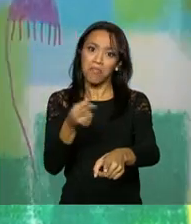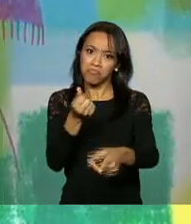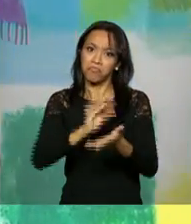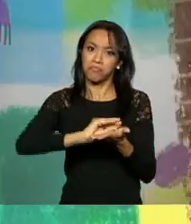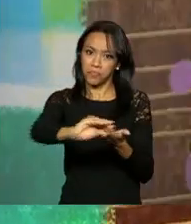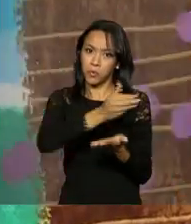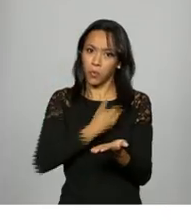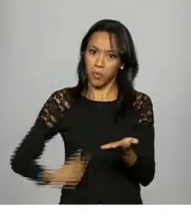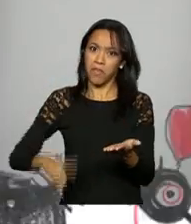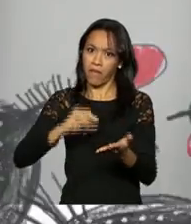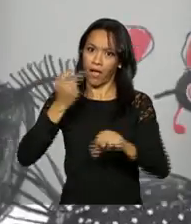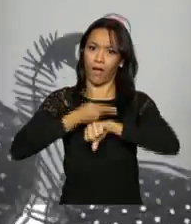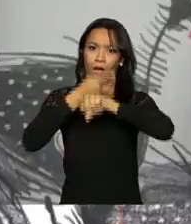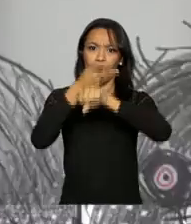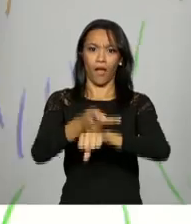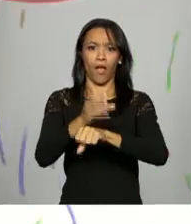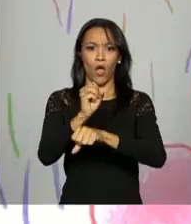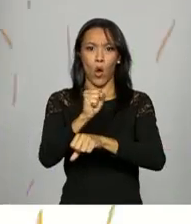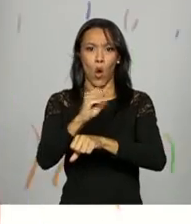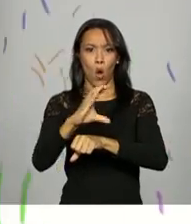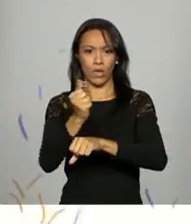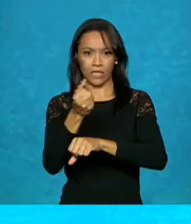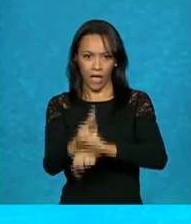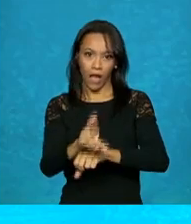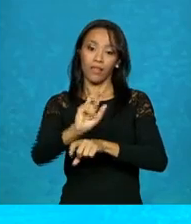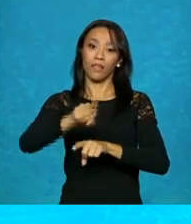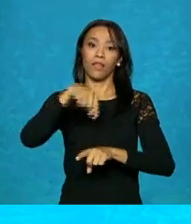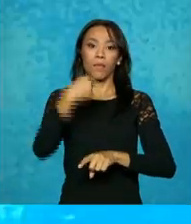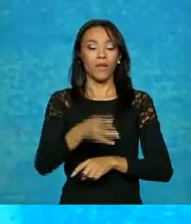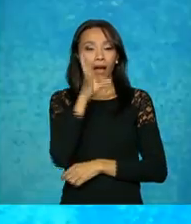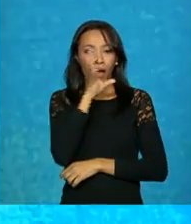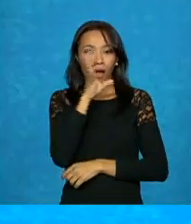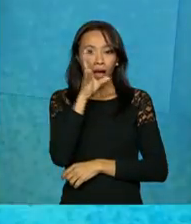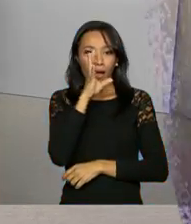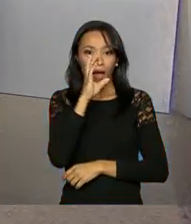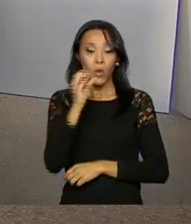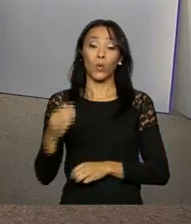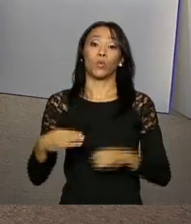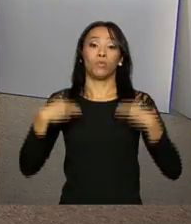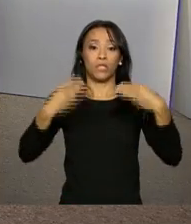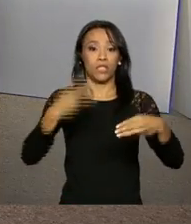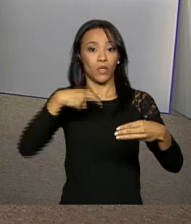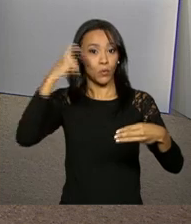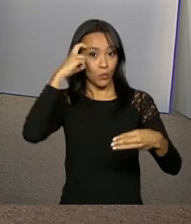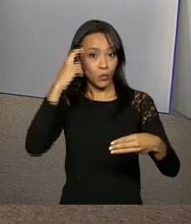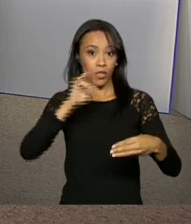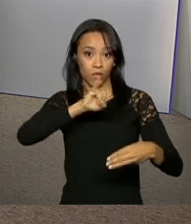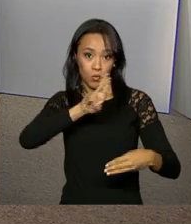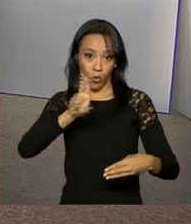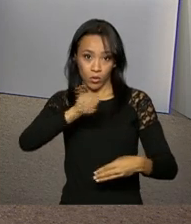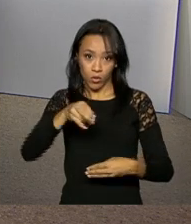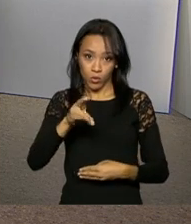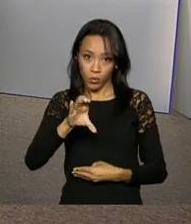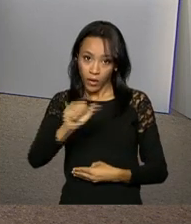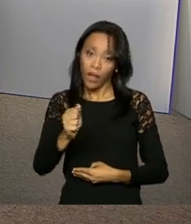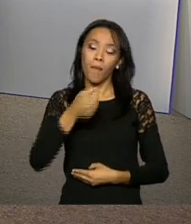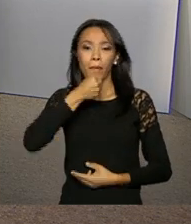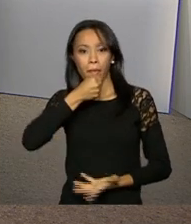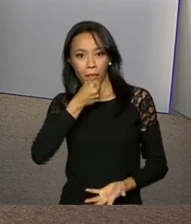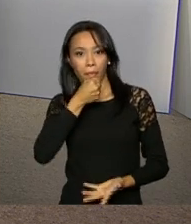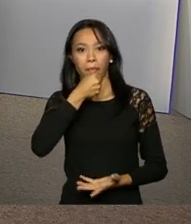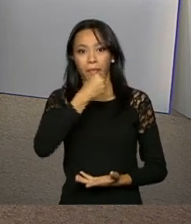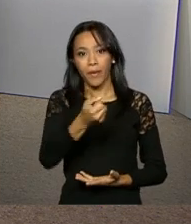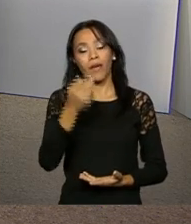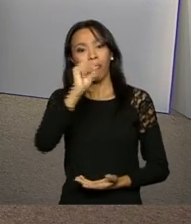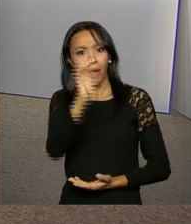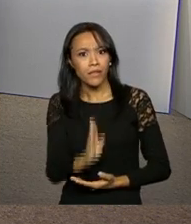vai concorrer ao Oscar. Depois da sessão, o ministro da Cultura, Juca Ferreira, conversou com os jornalistas. Para Juca, o